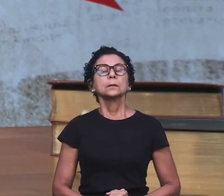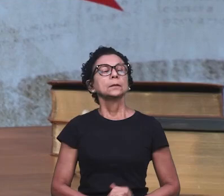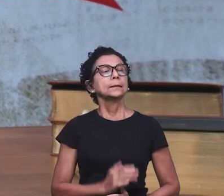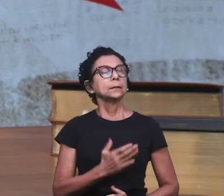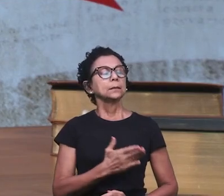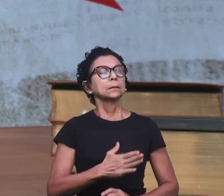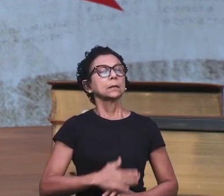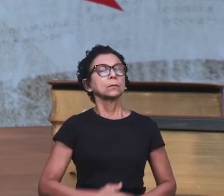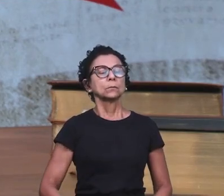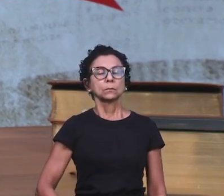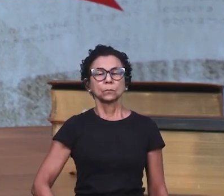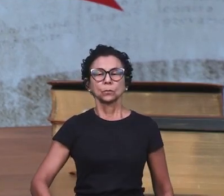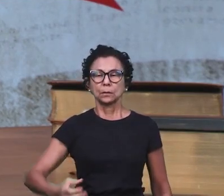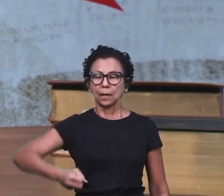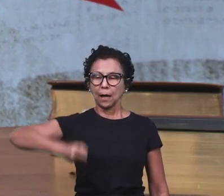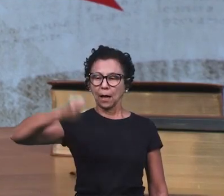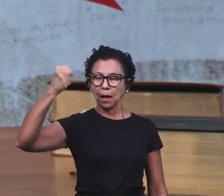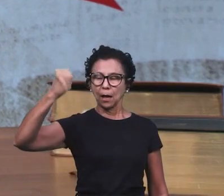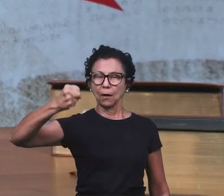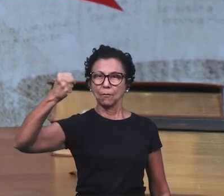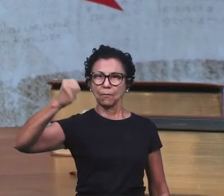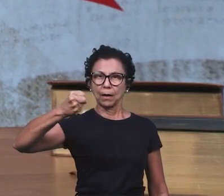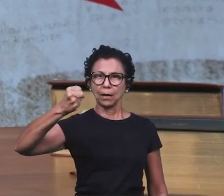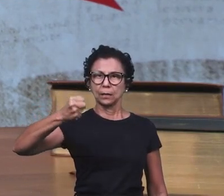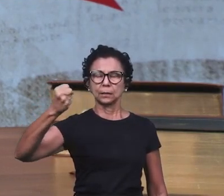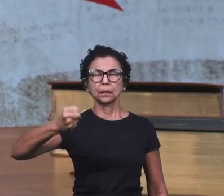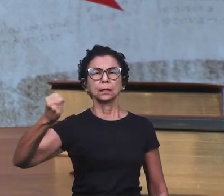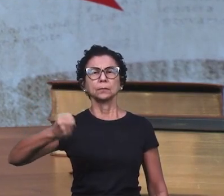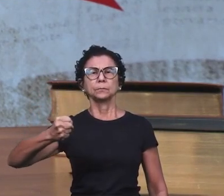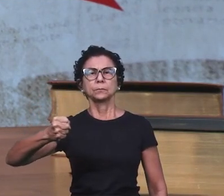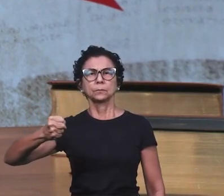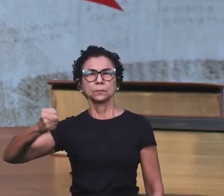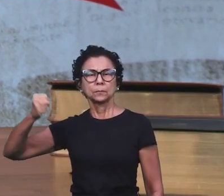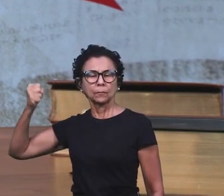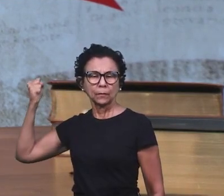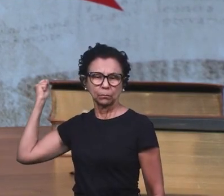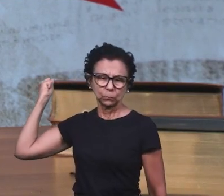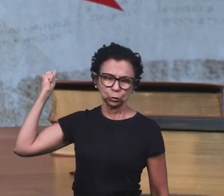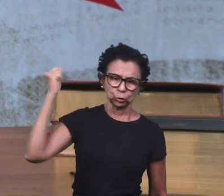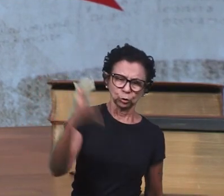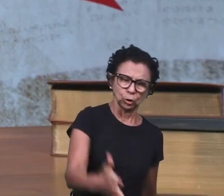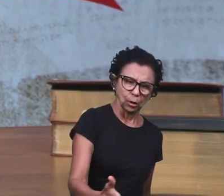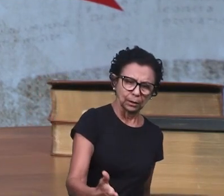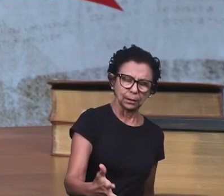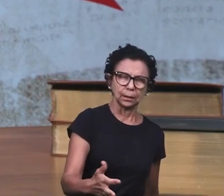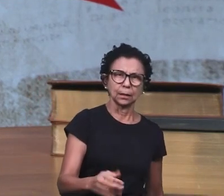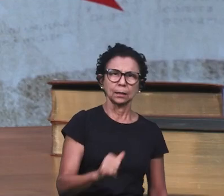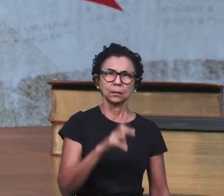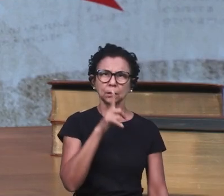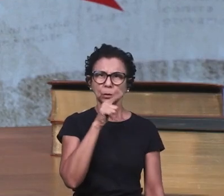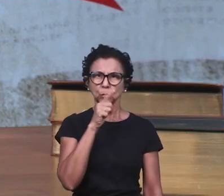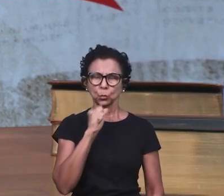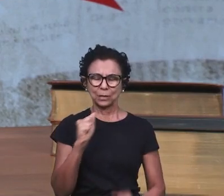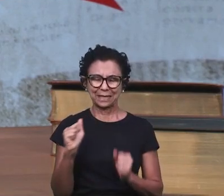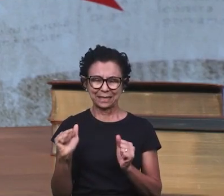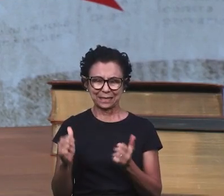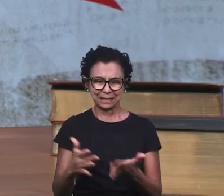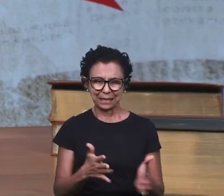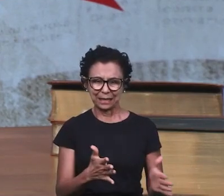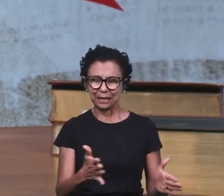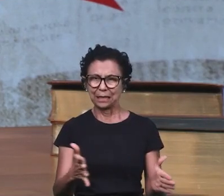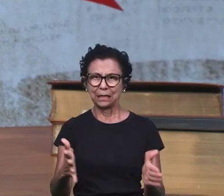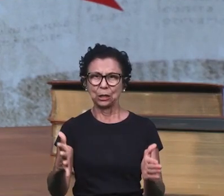águas do Egito, sobre as suas correntes, sobre os seus rios e sobre os seus tanques e